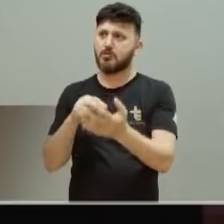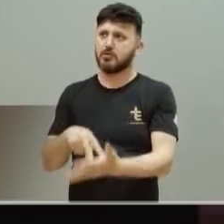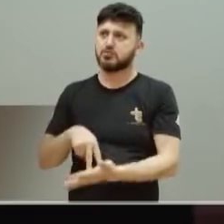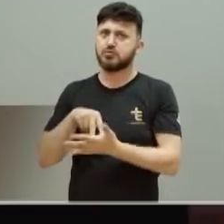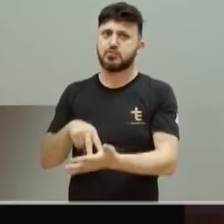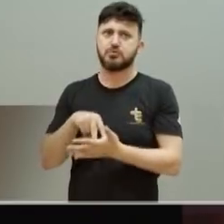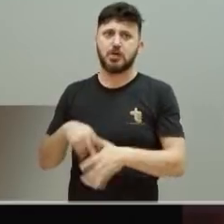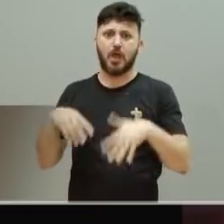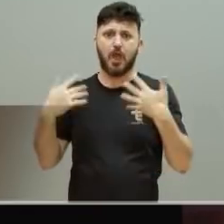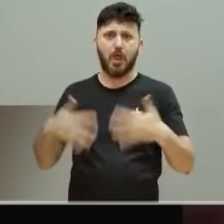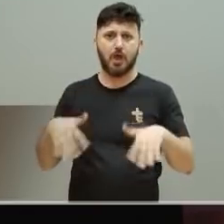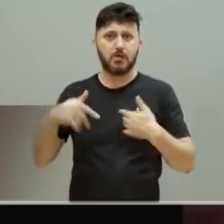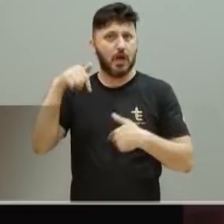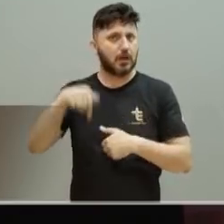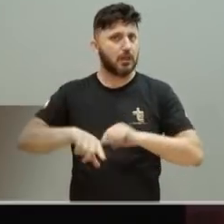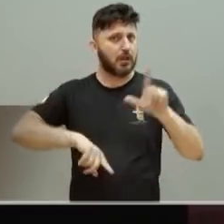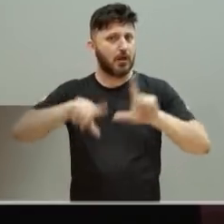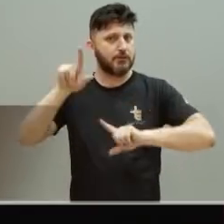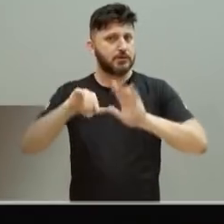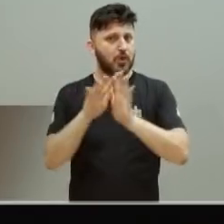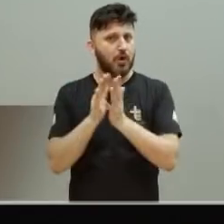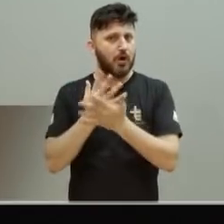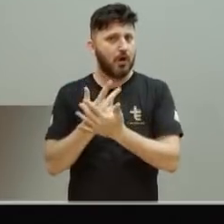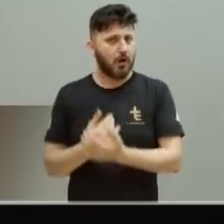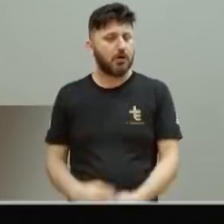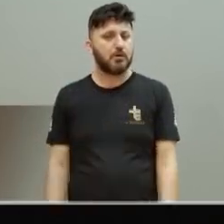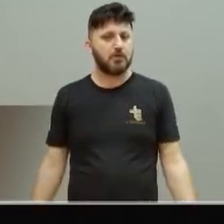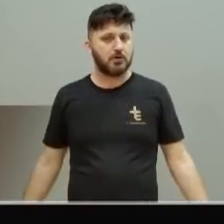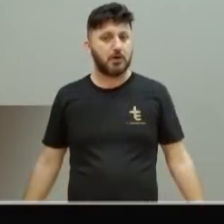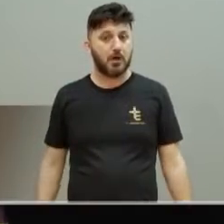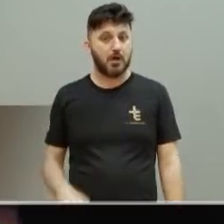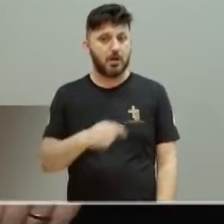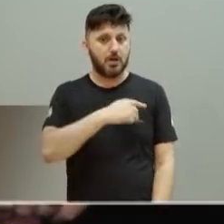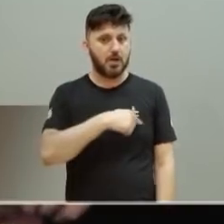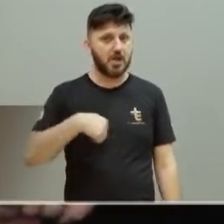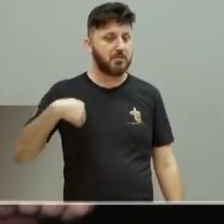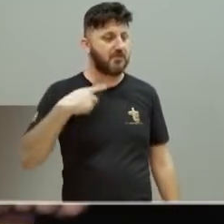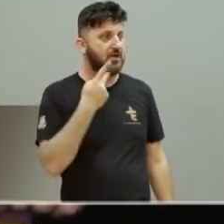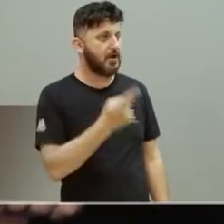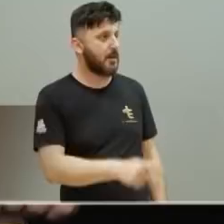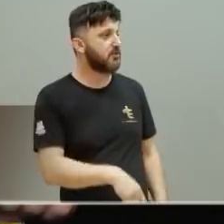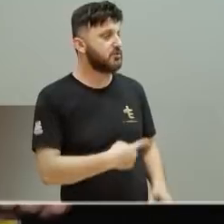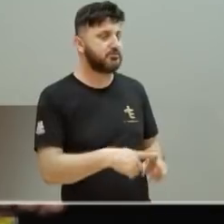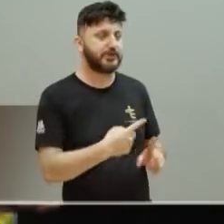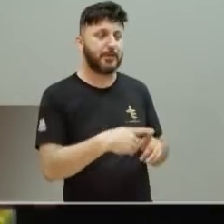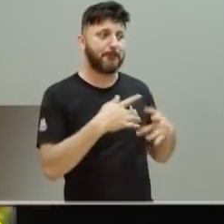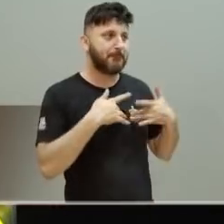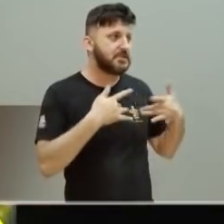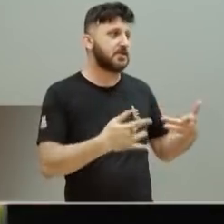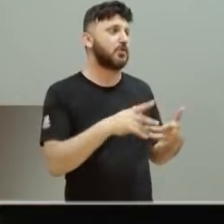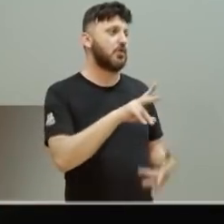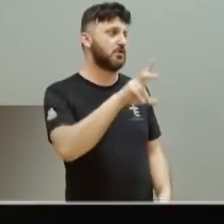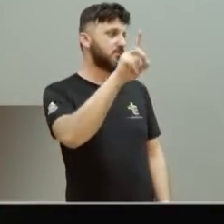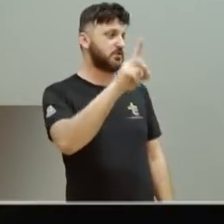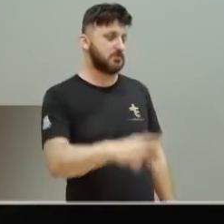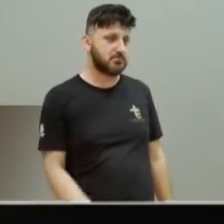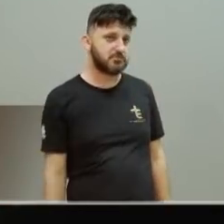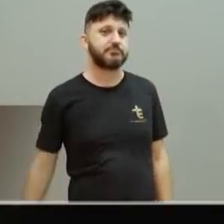isso? E as irmãs olham no fundo dos meus olhos e falam: pela misericórdia de Deus.